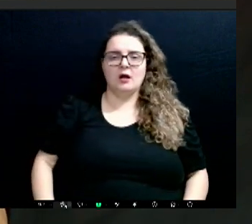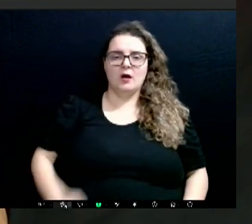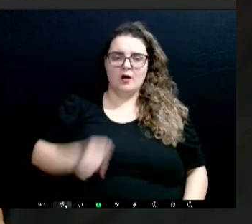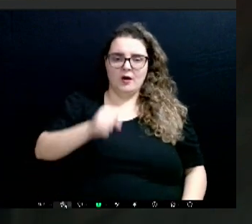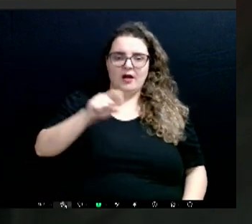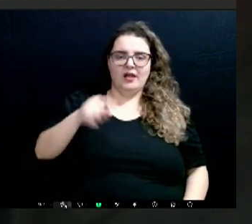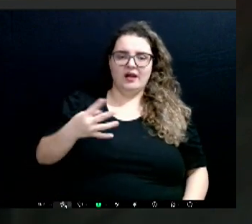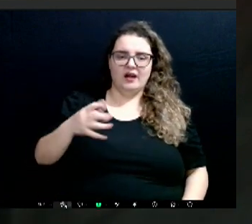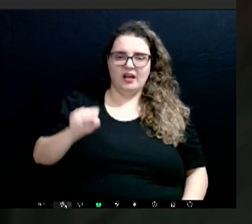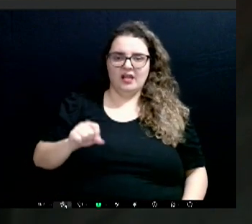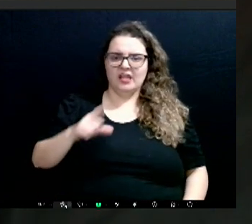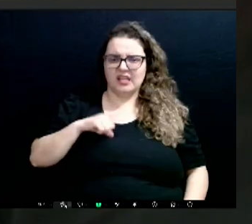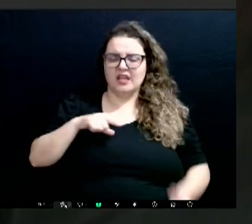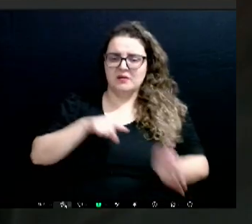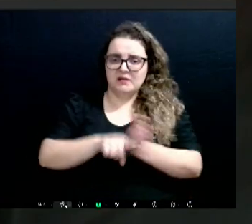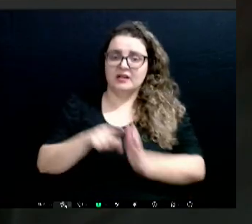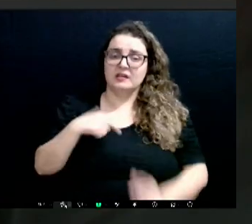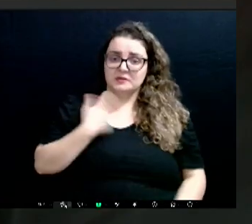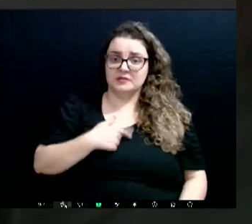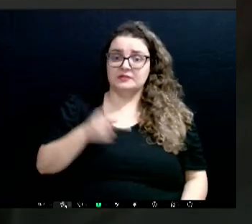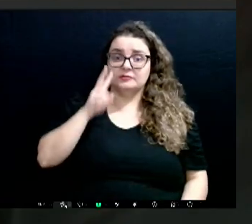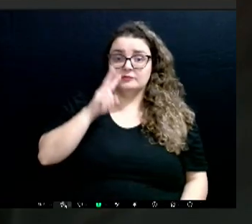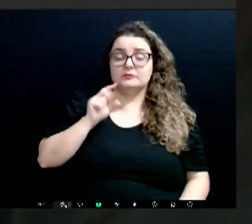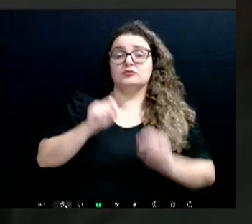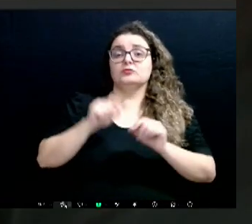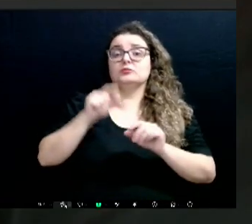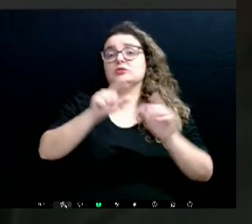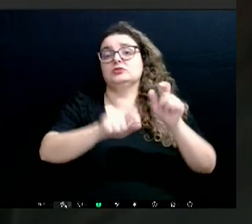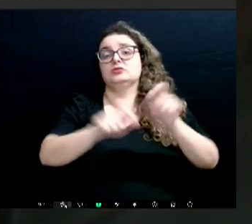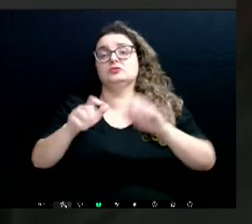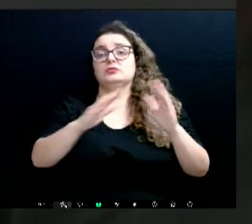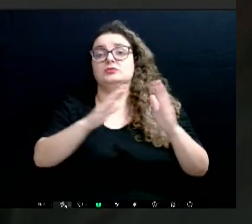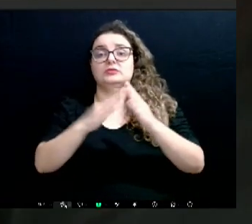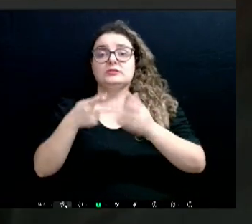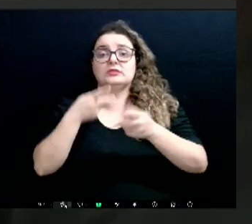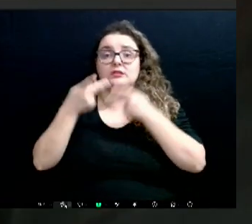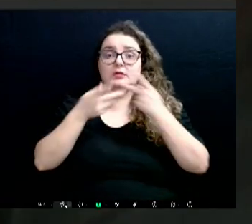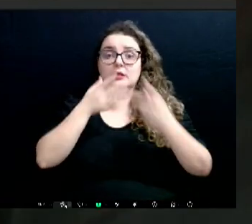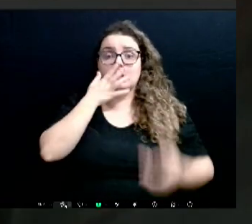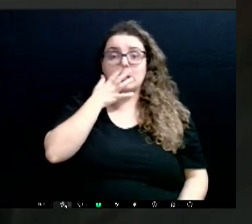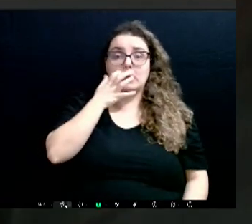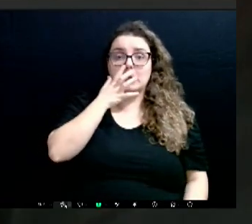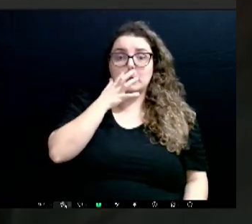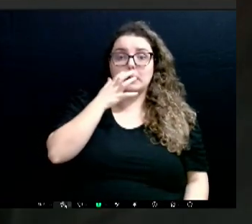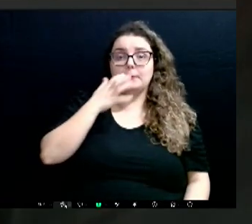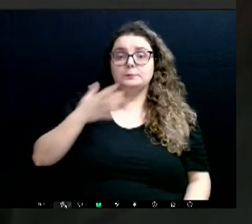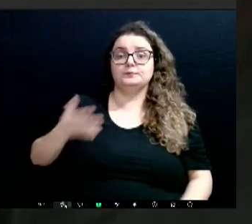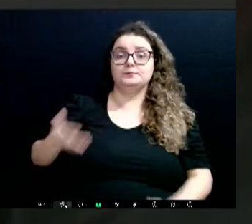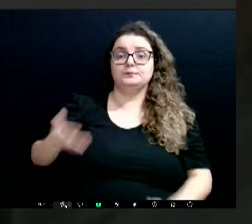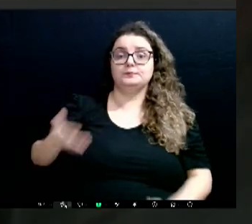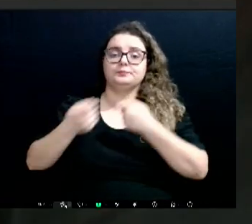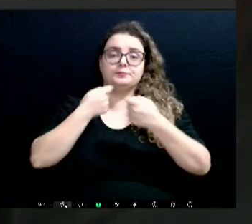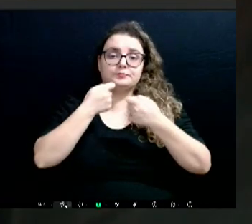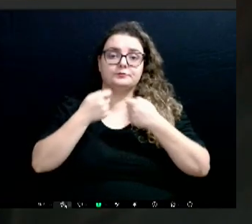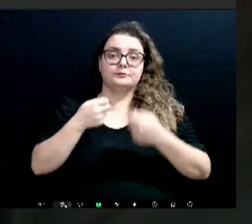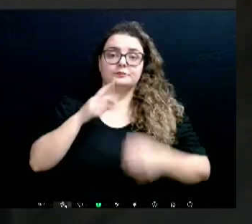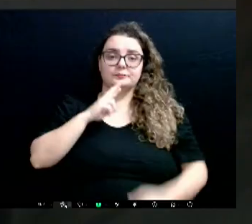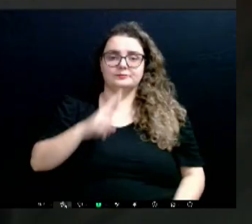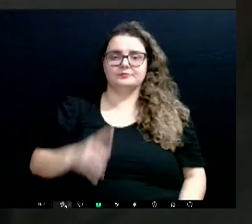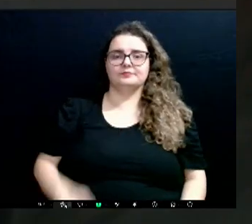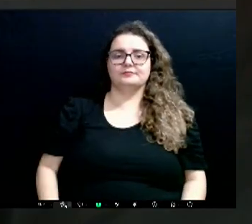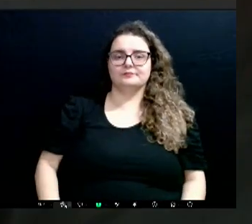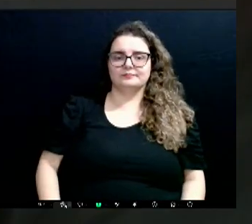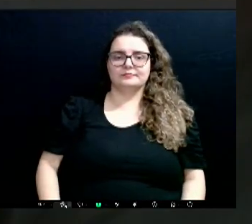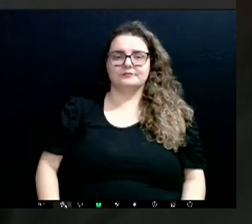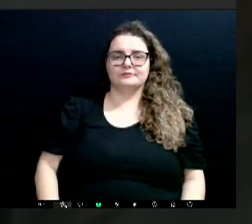tem perguntas pra gente? Vamos ver o que o pessoal de casa tá falando? E aí as nossas entrevistadas vão responder. Acho muito